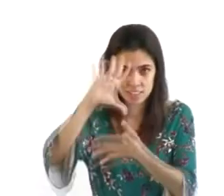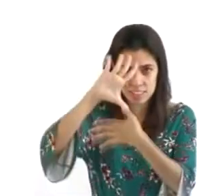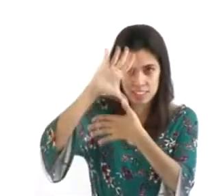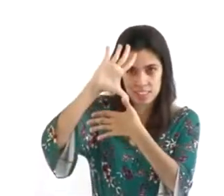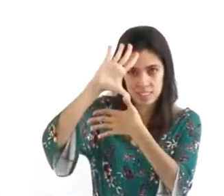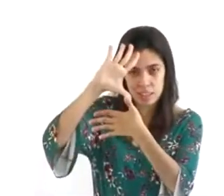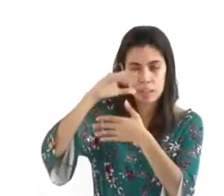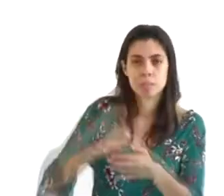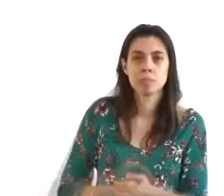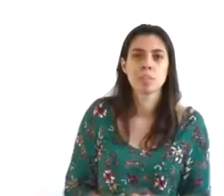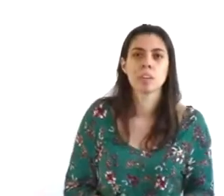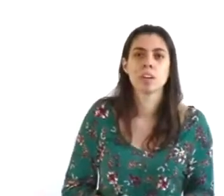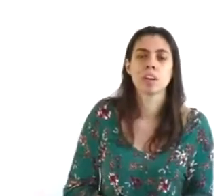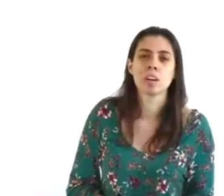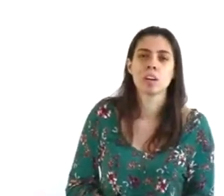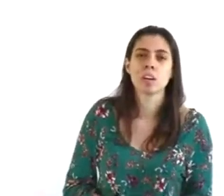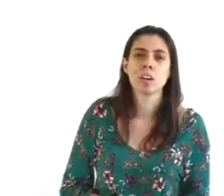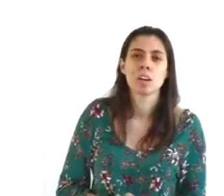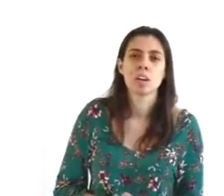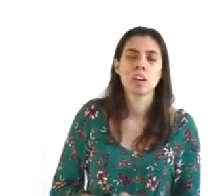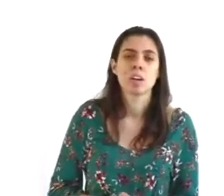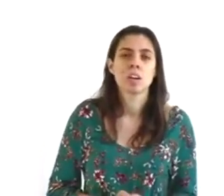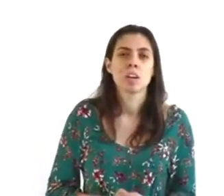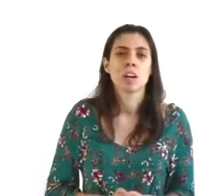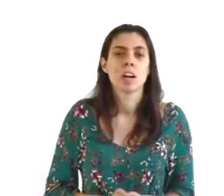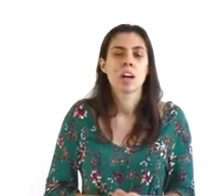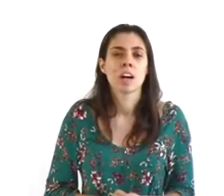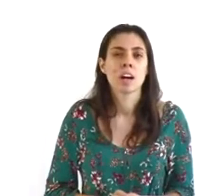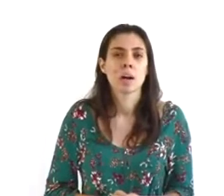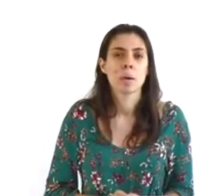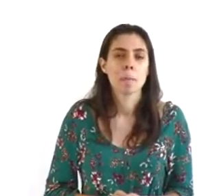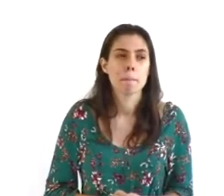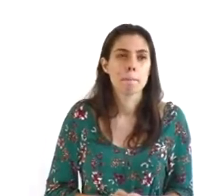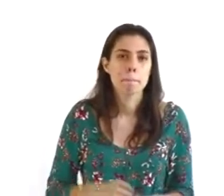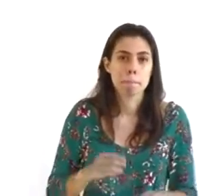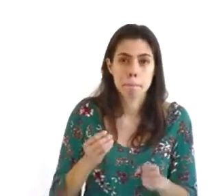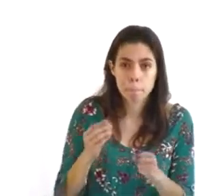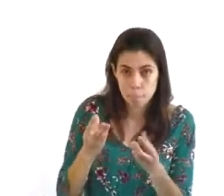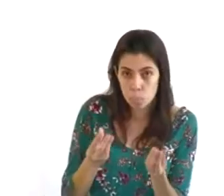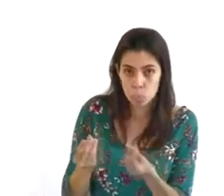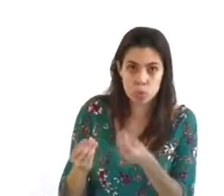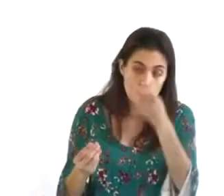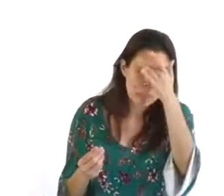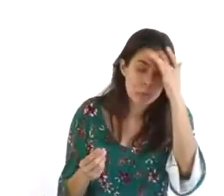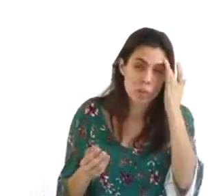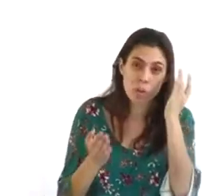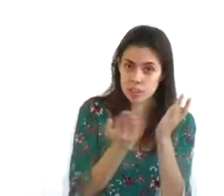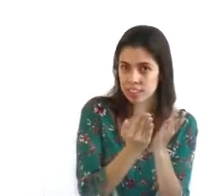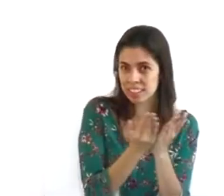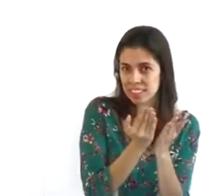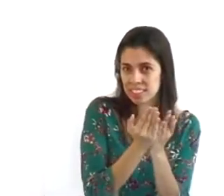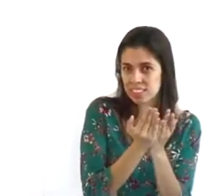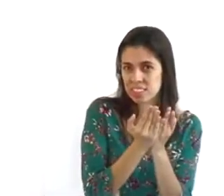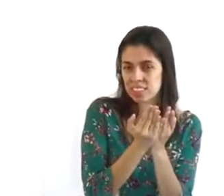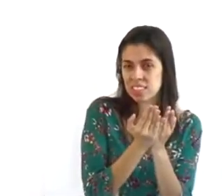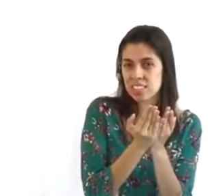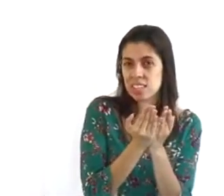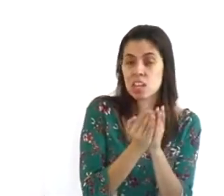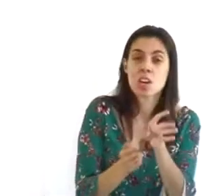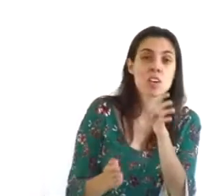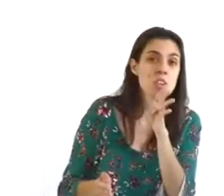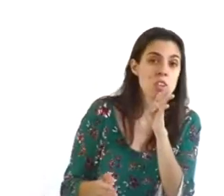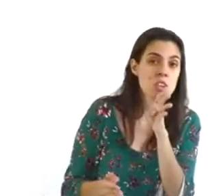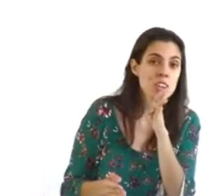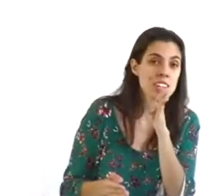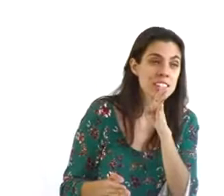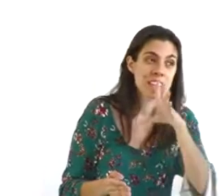Inglaterra, eles predominantemente eram cristãos, nossos irmãos em Cristo. E certamente, conhecendo as Escrituras e que